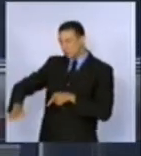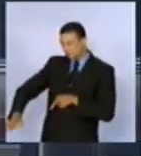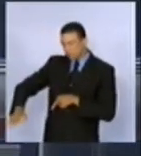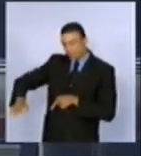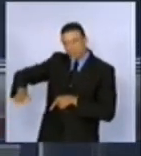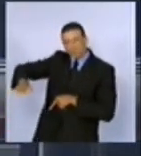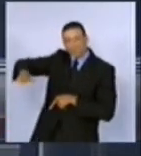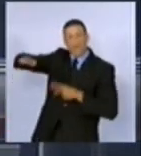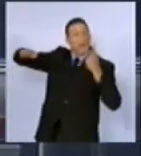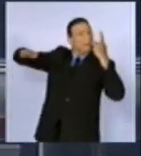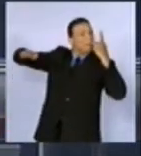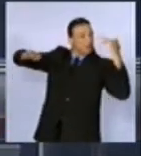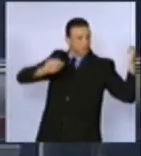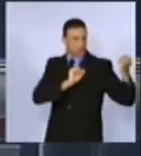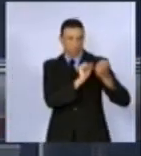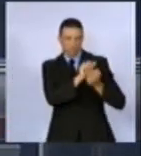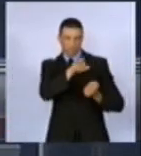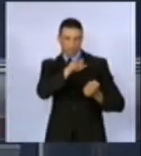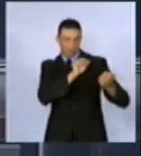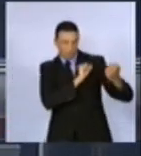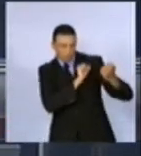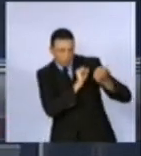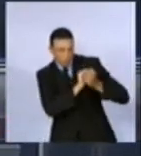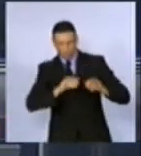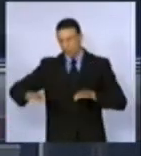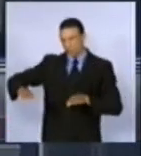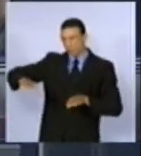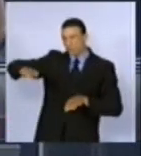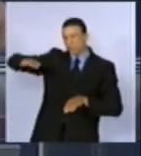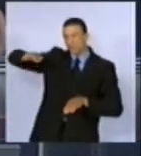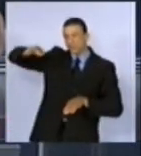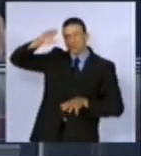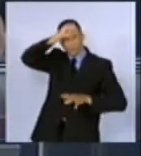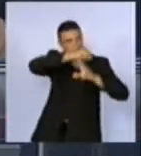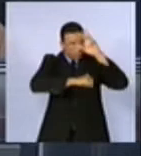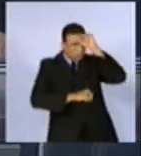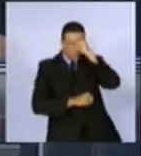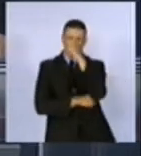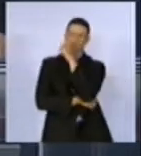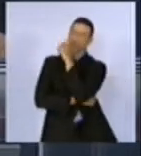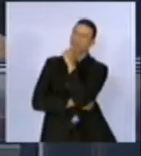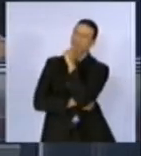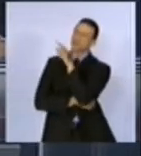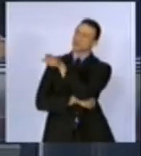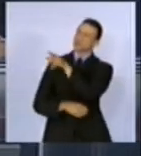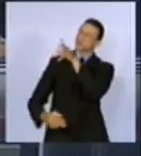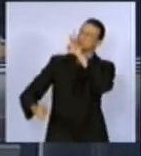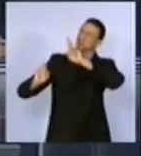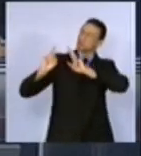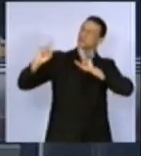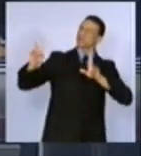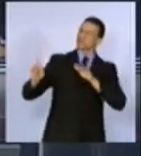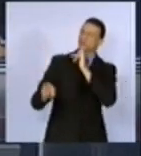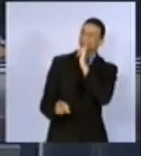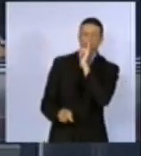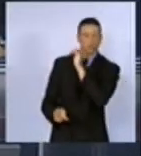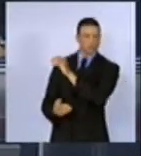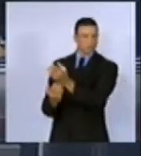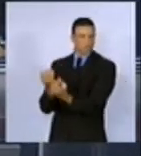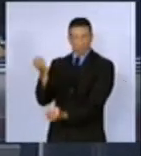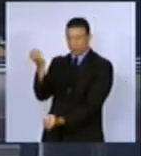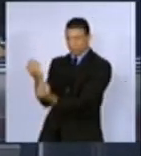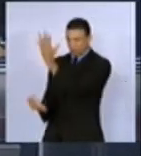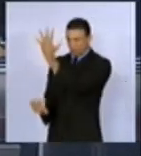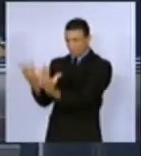cortando cana com meu pai e meu irmão é e veja as contradições se fala de corte cana queimada e da